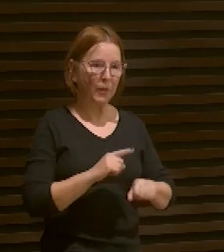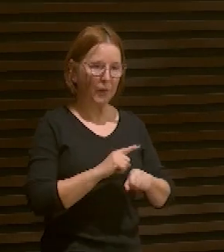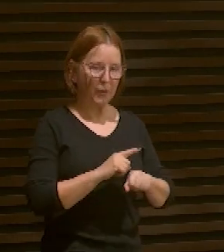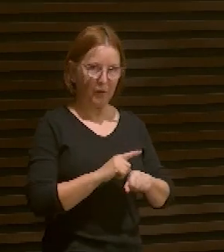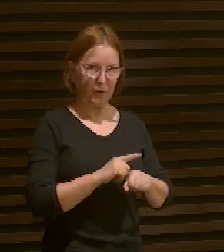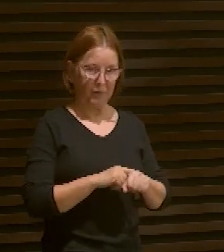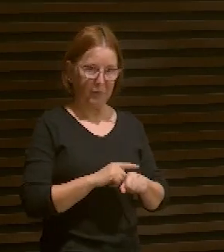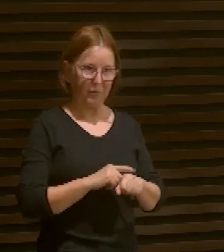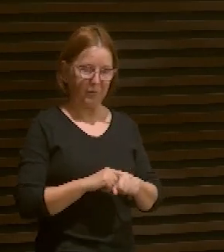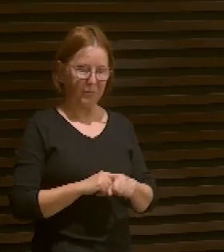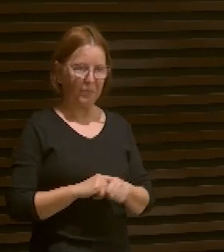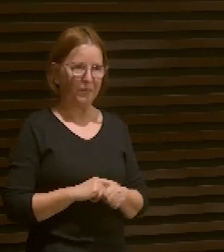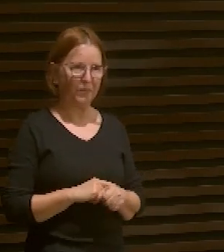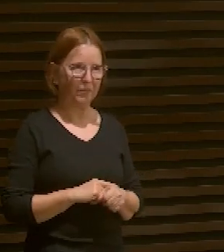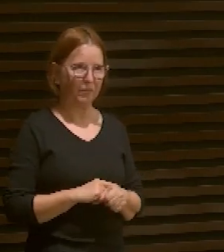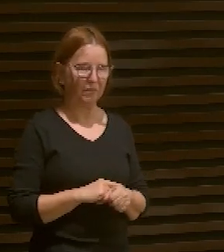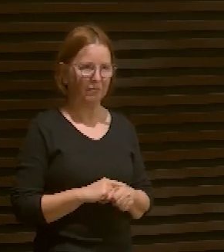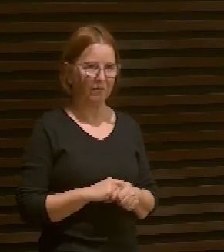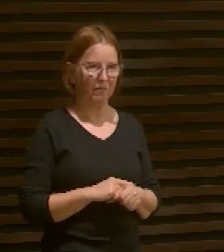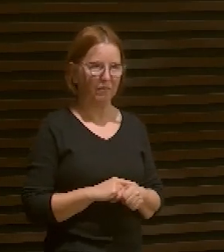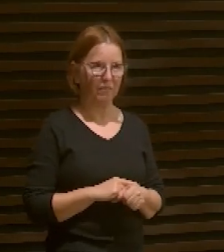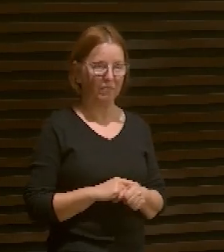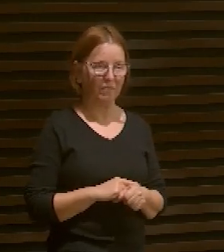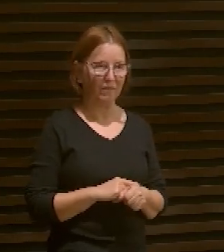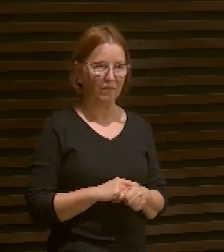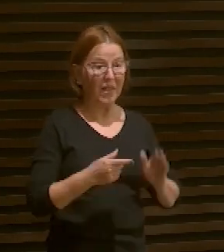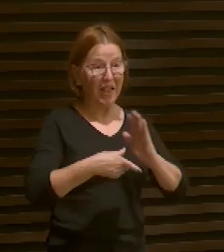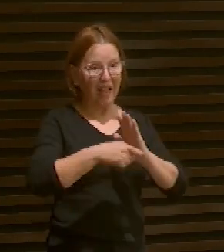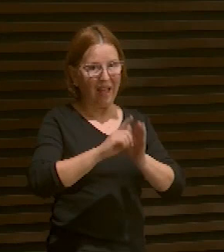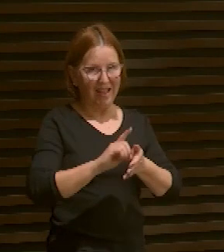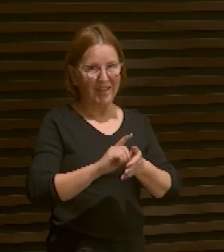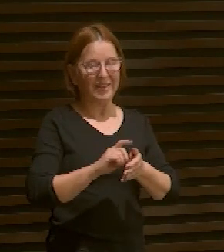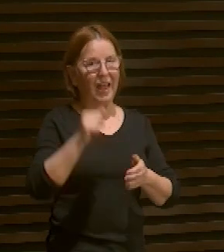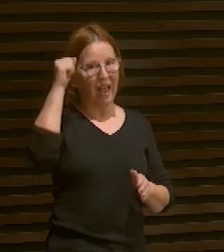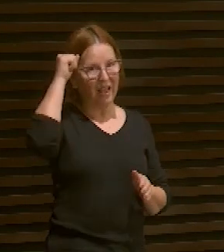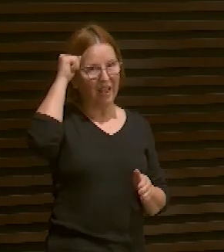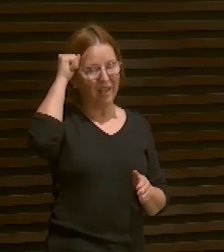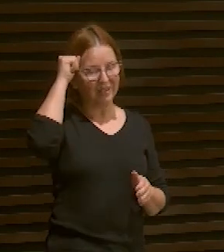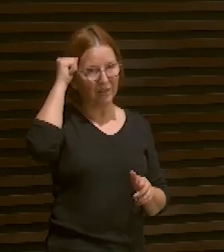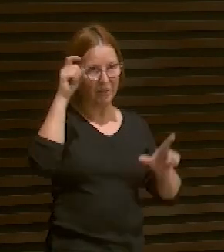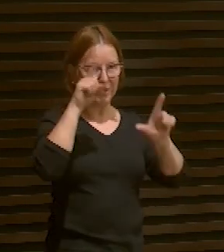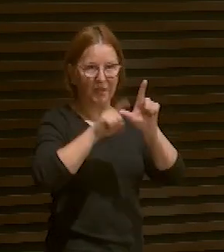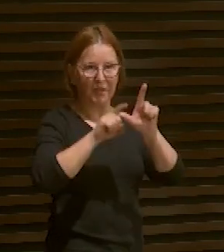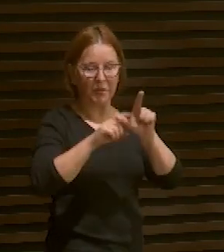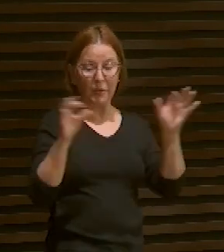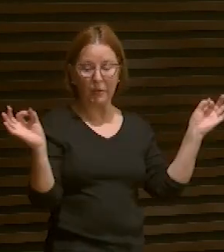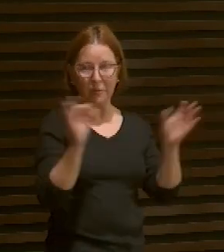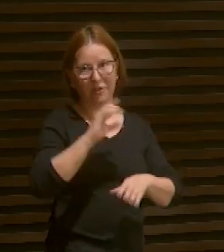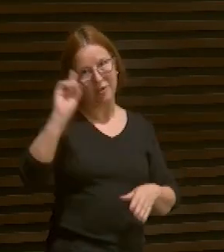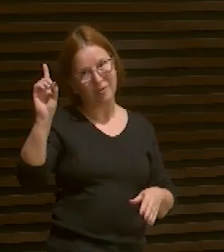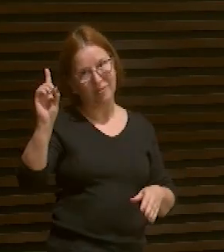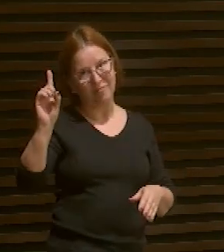a dependência do homem era totalmente de Deus, passou a ser então totalmente dele